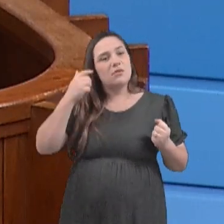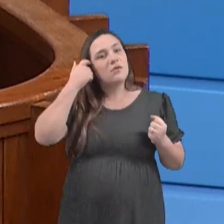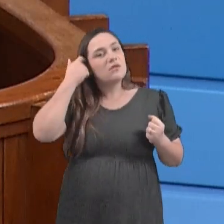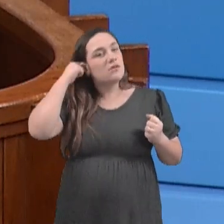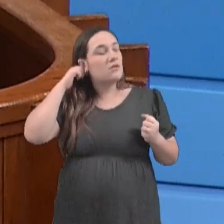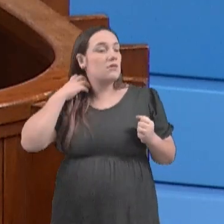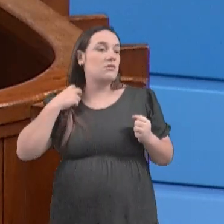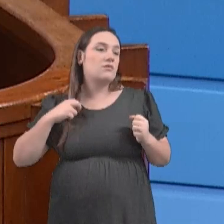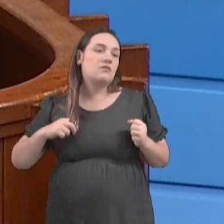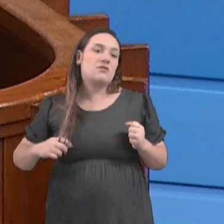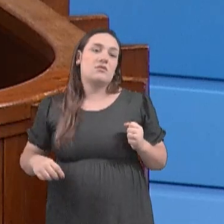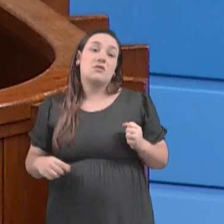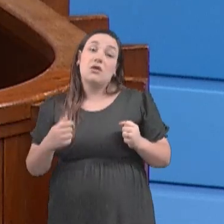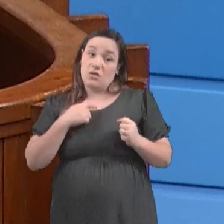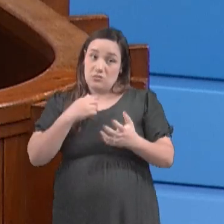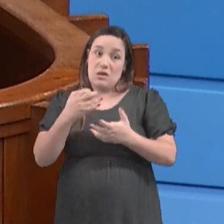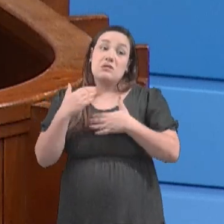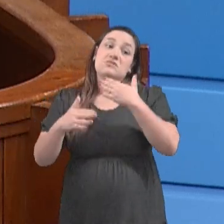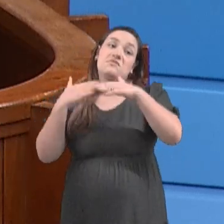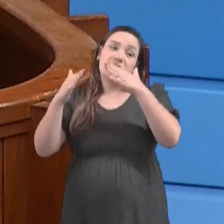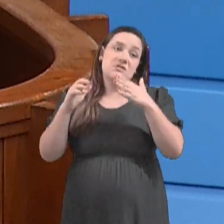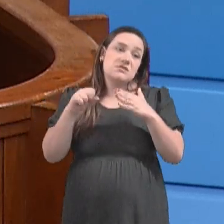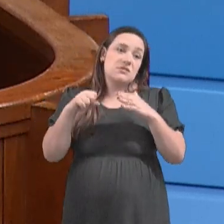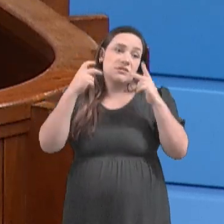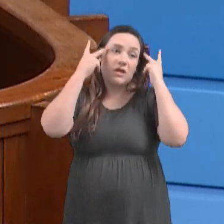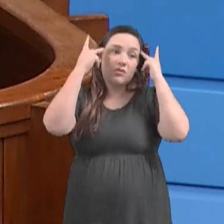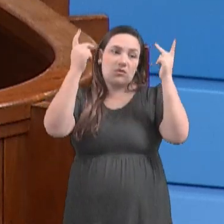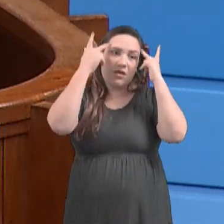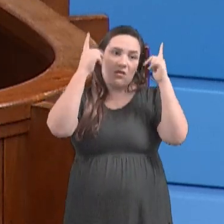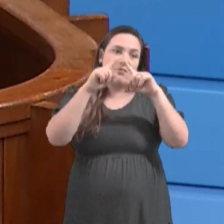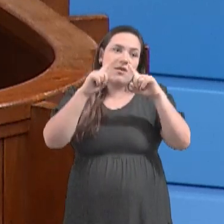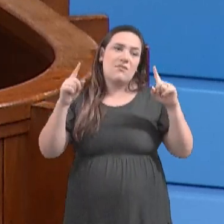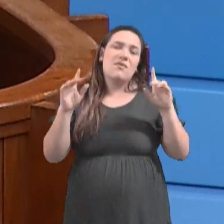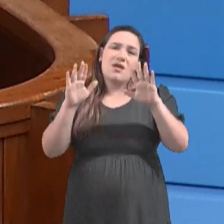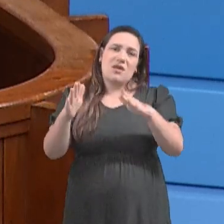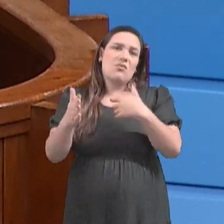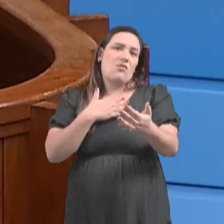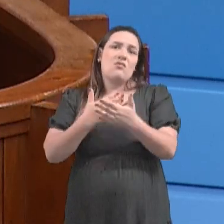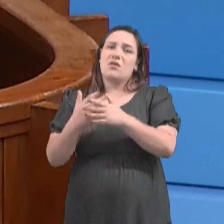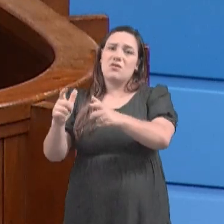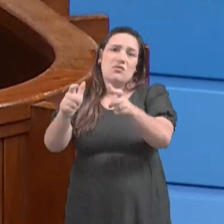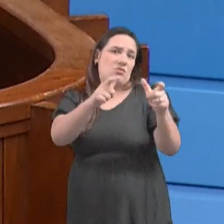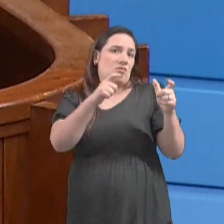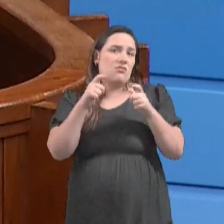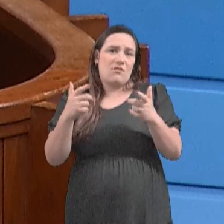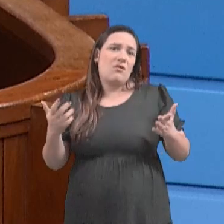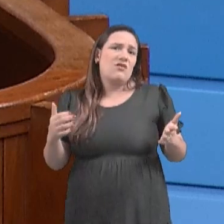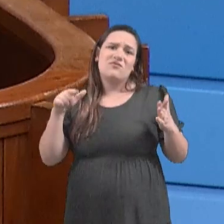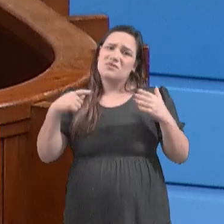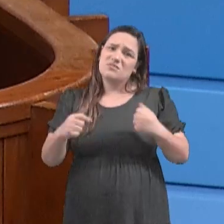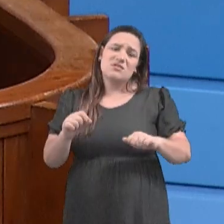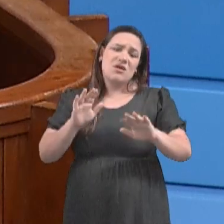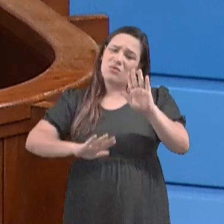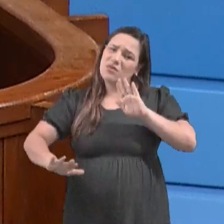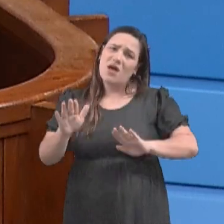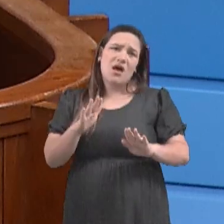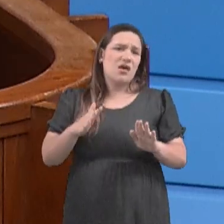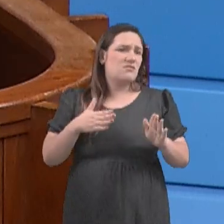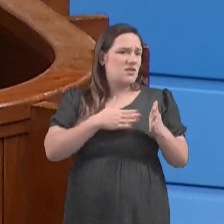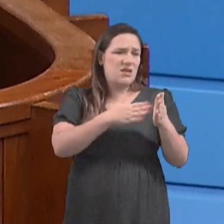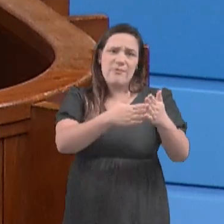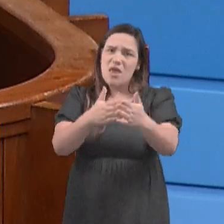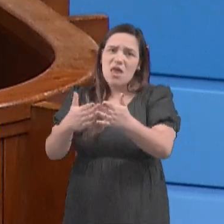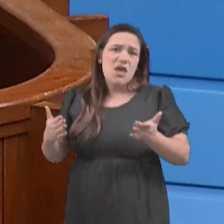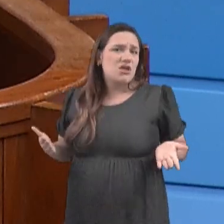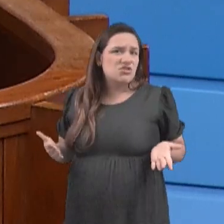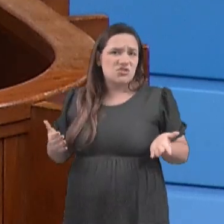sou contra o desenvolvimento, isso é natural. Agora, em qualquer lugar do mundo você tem restrições. Aqui